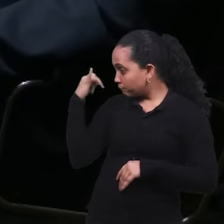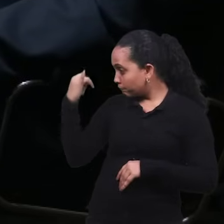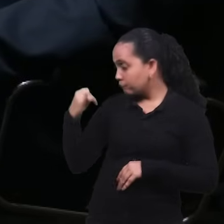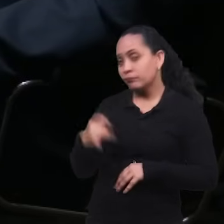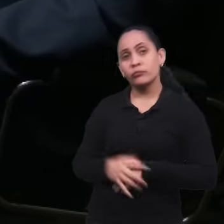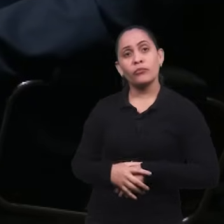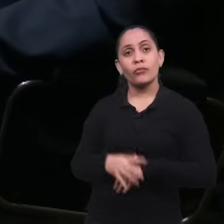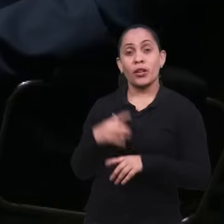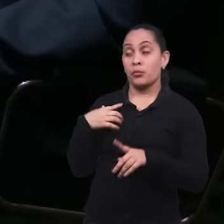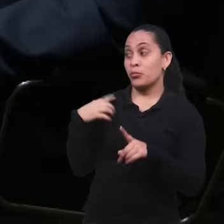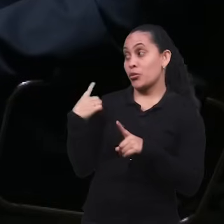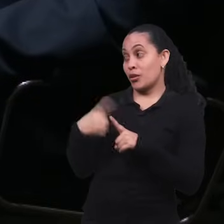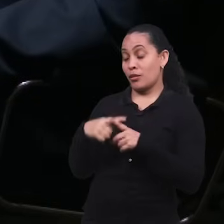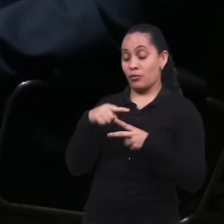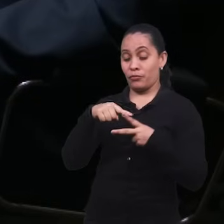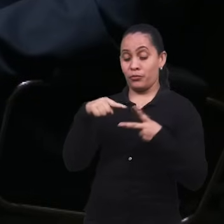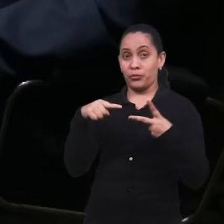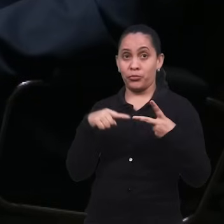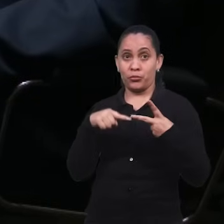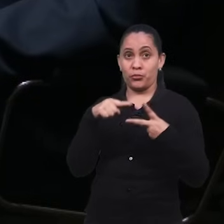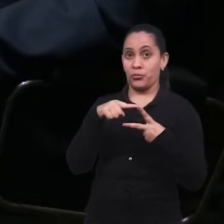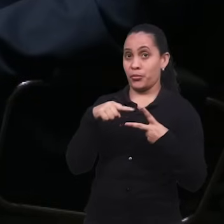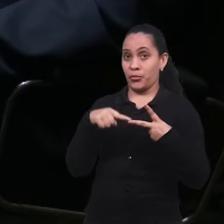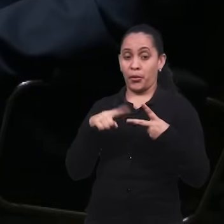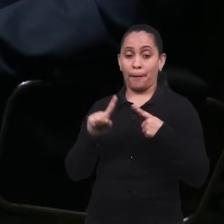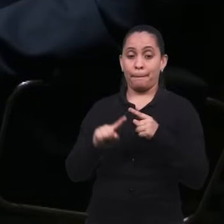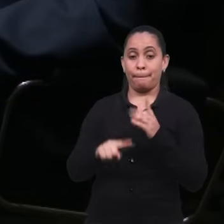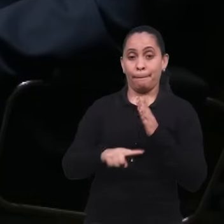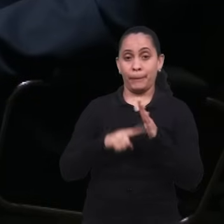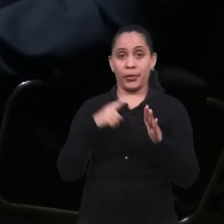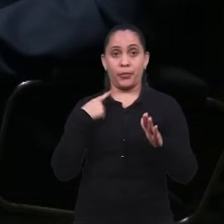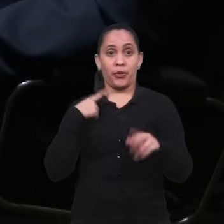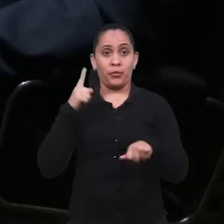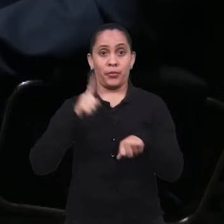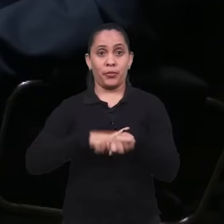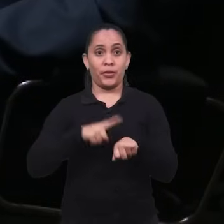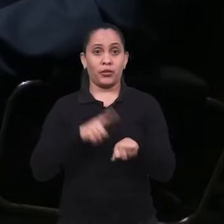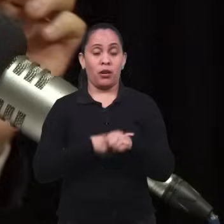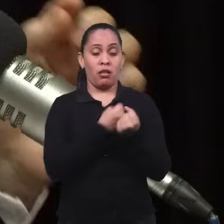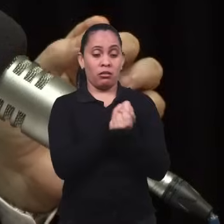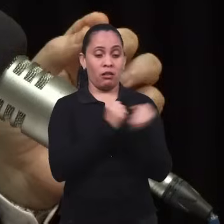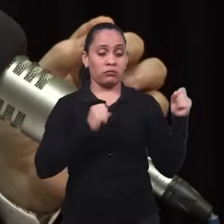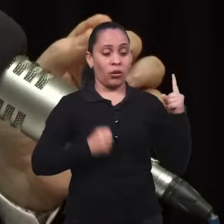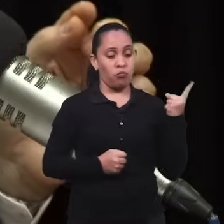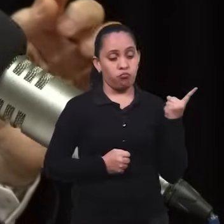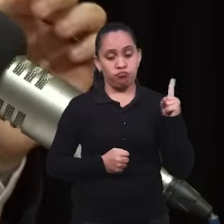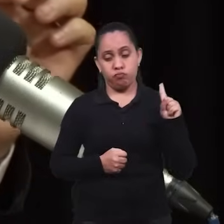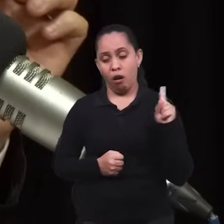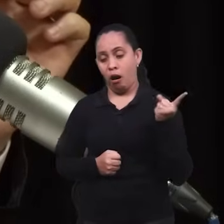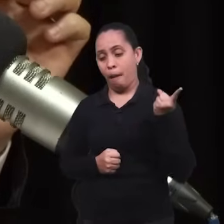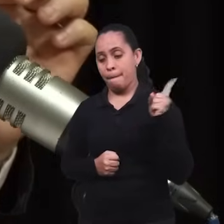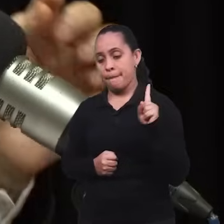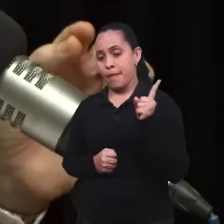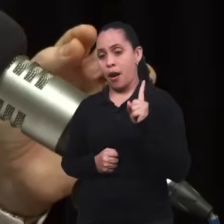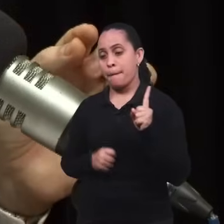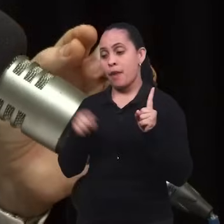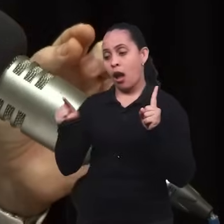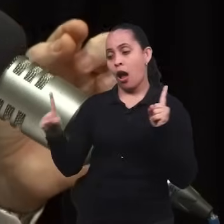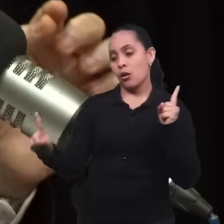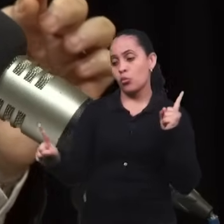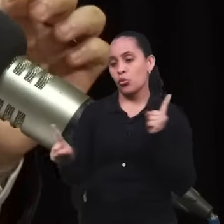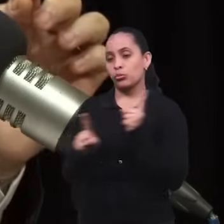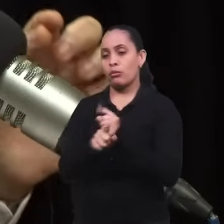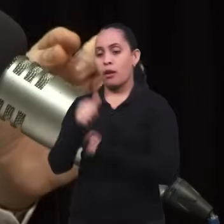aqui. É porque houve 2 momentos. No primeiro momento, Sansão desceu a encontrar